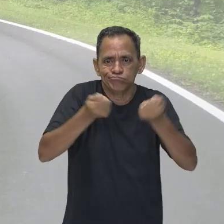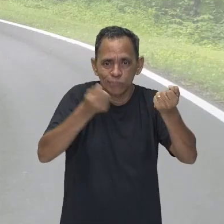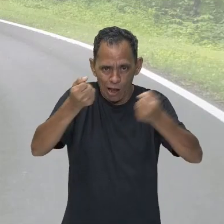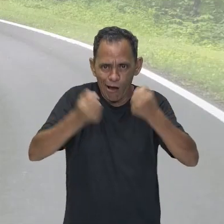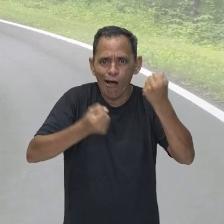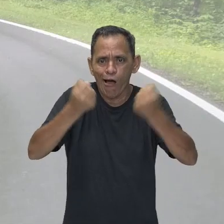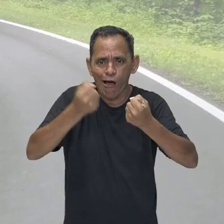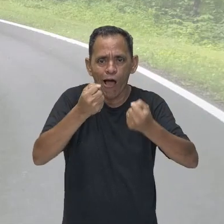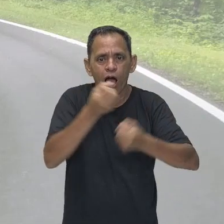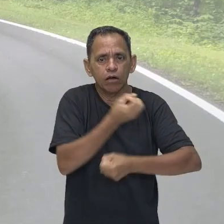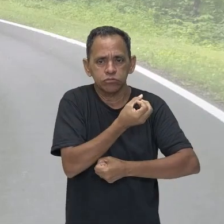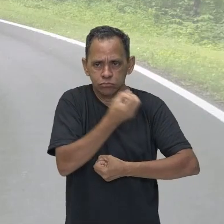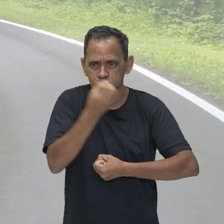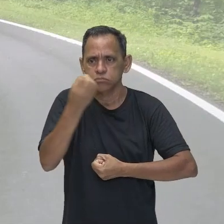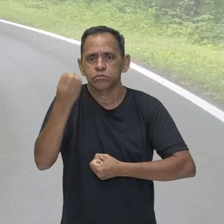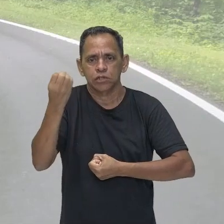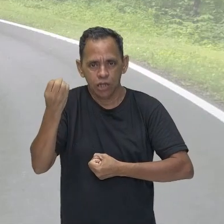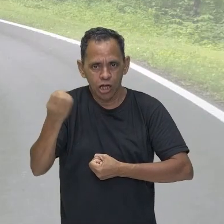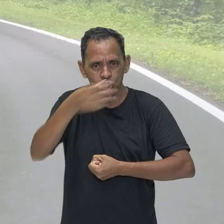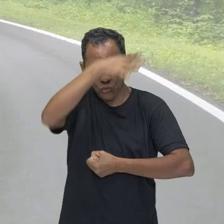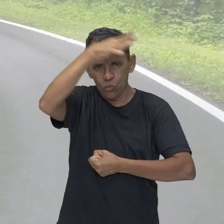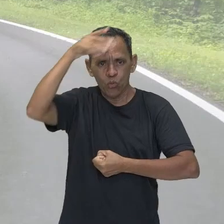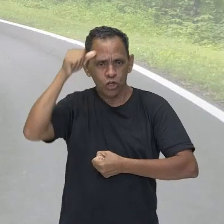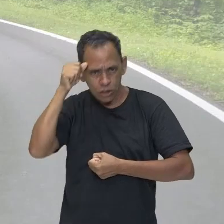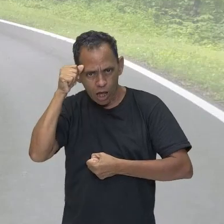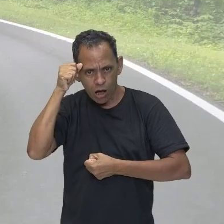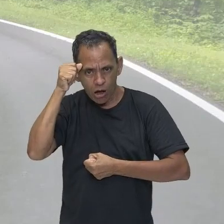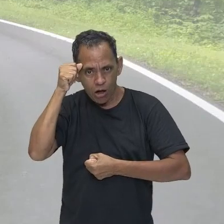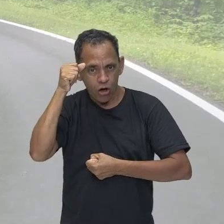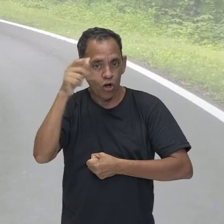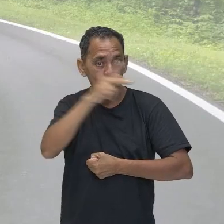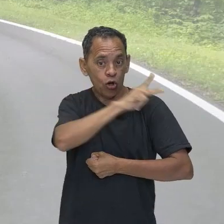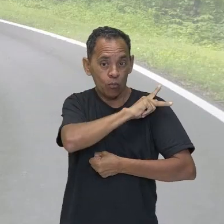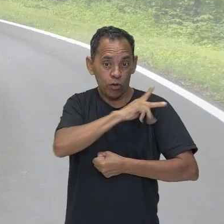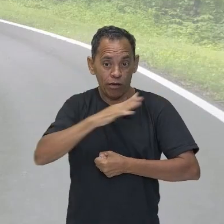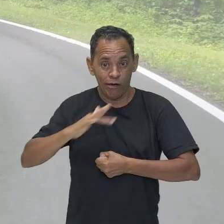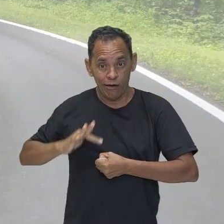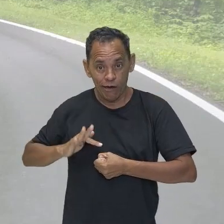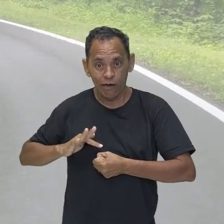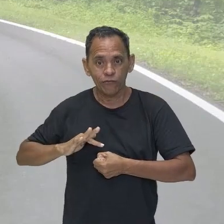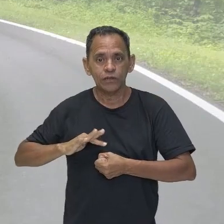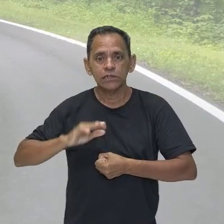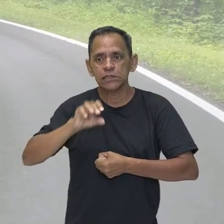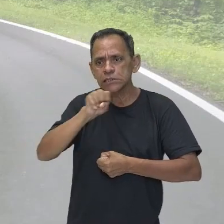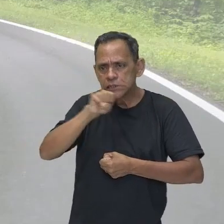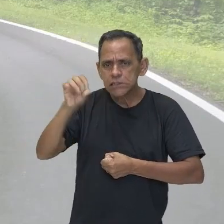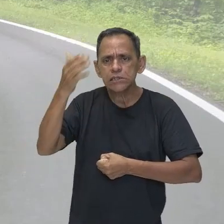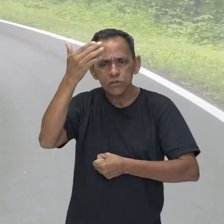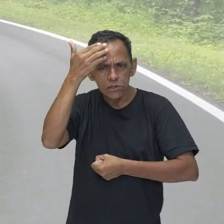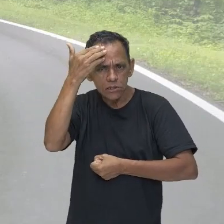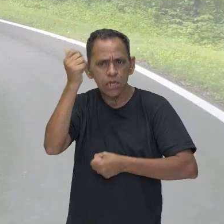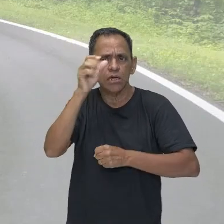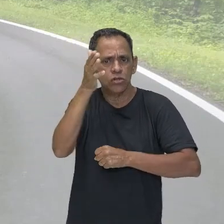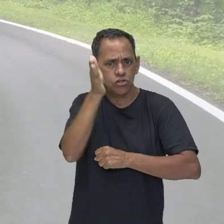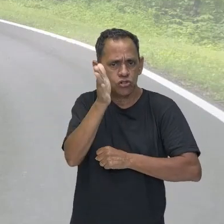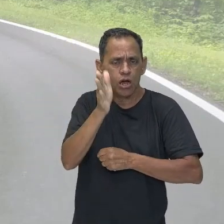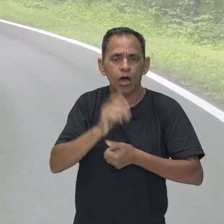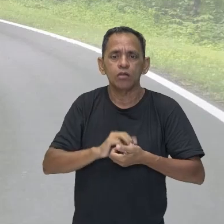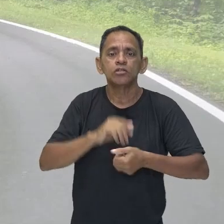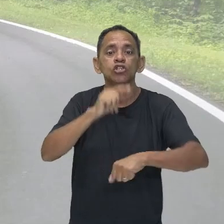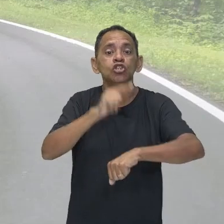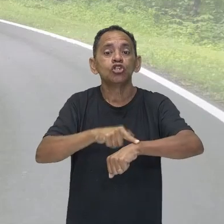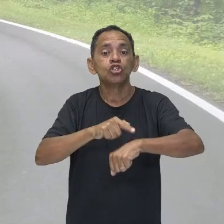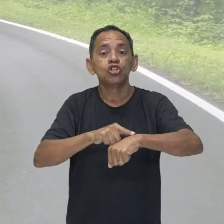Figueiredo. Se eu souber a equação horária dele e tu me perguntar assim, olha, a que horas ele vai estar no quilômetro 20,